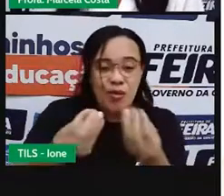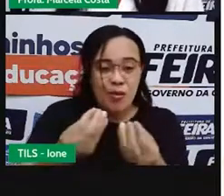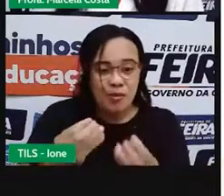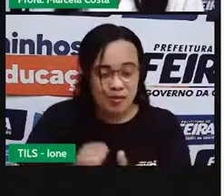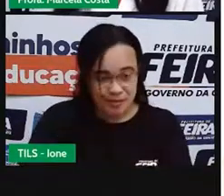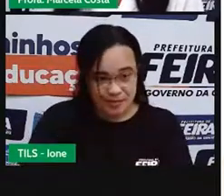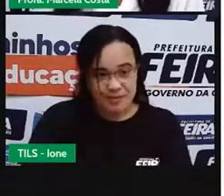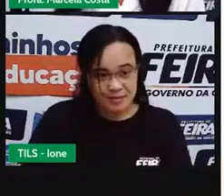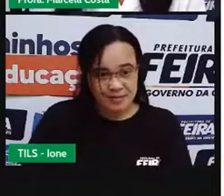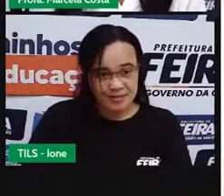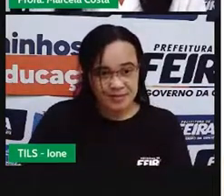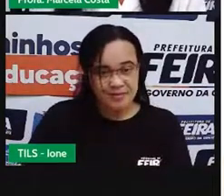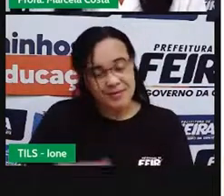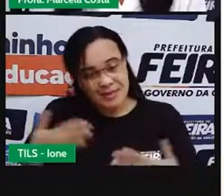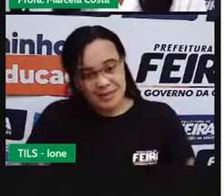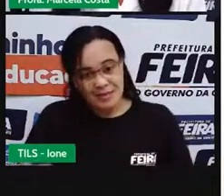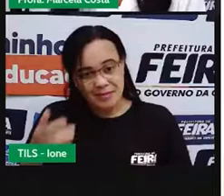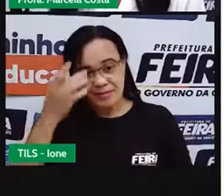de lixo.